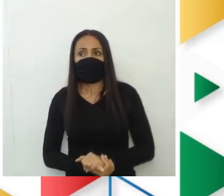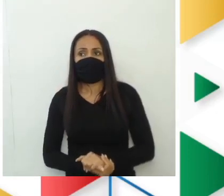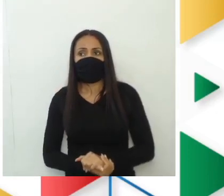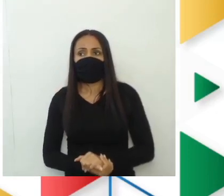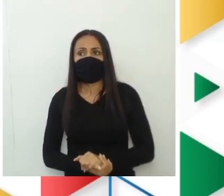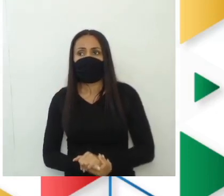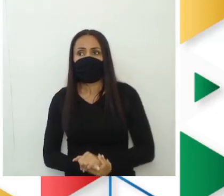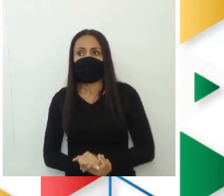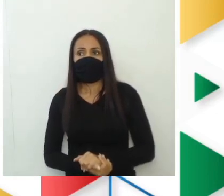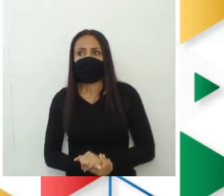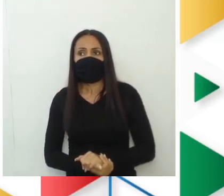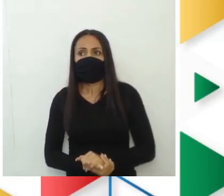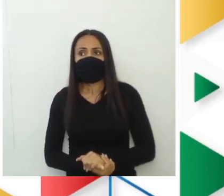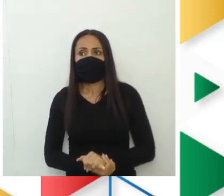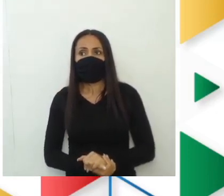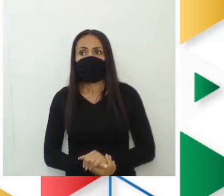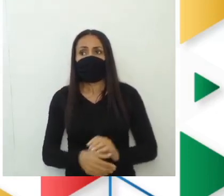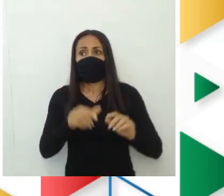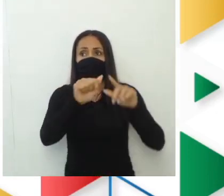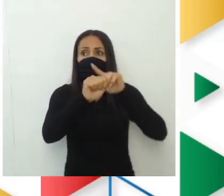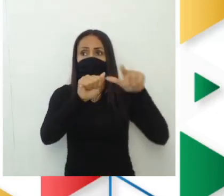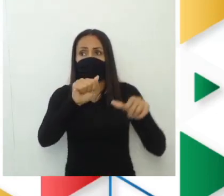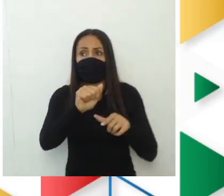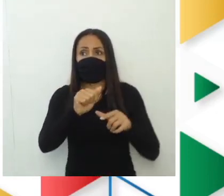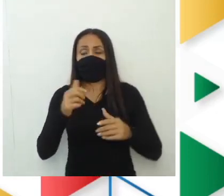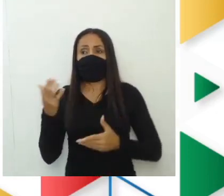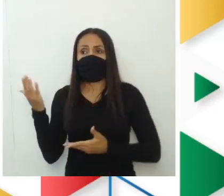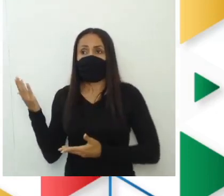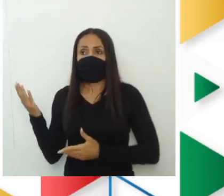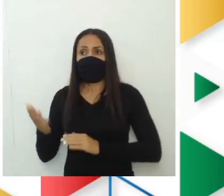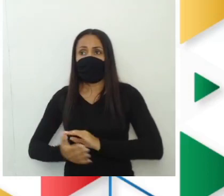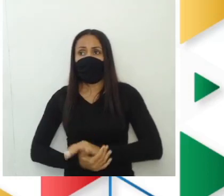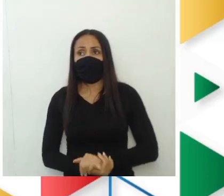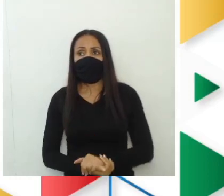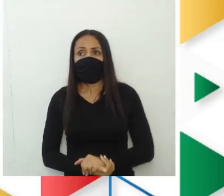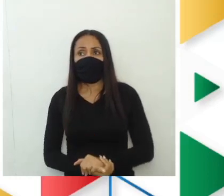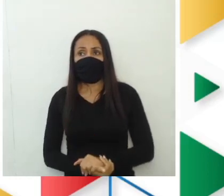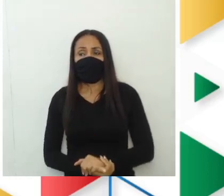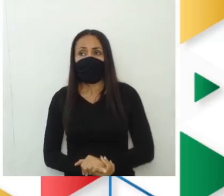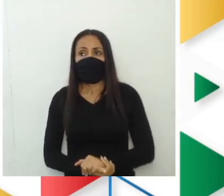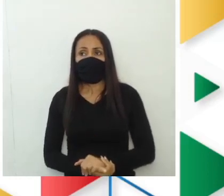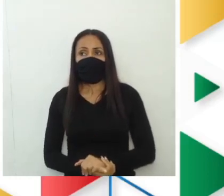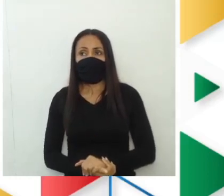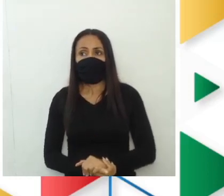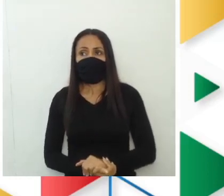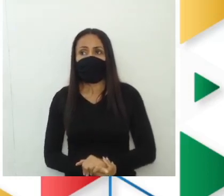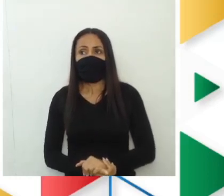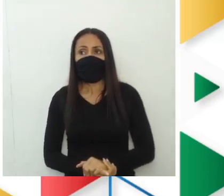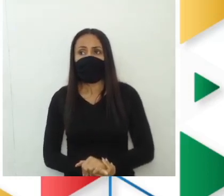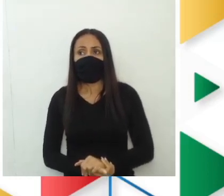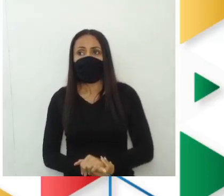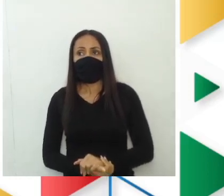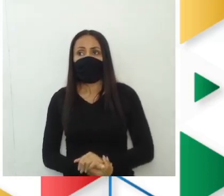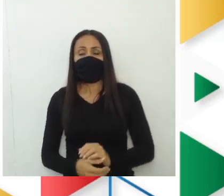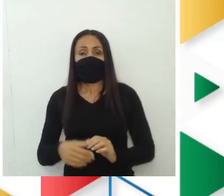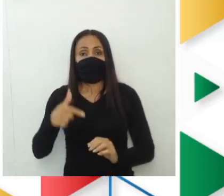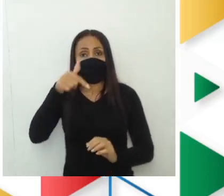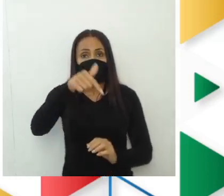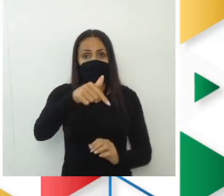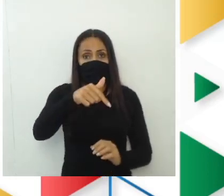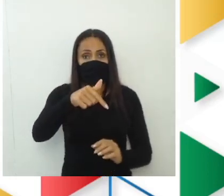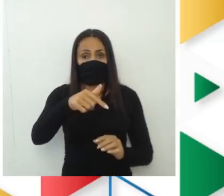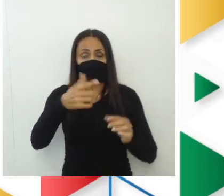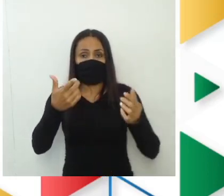resposta do item A, nós vamos ter a seguinte colocação. Foram 7 pilhas, né,